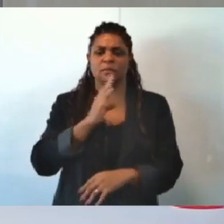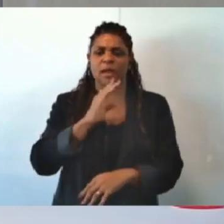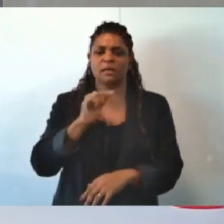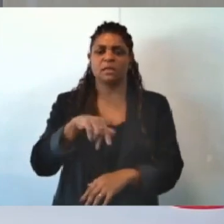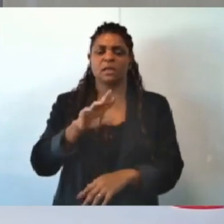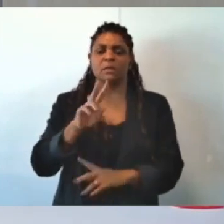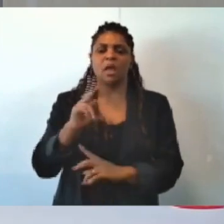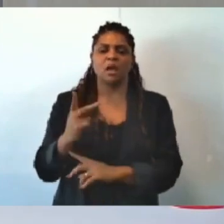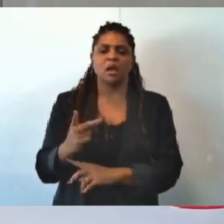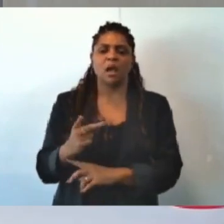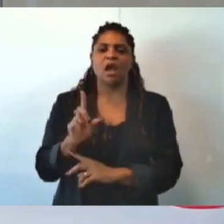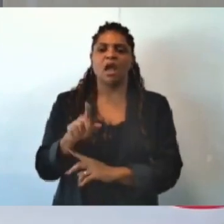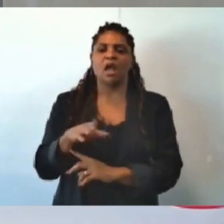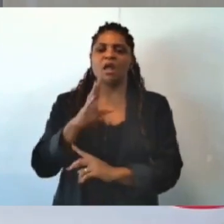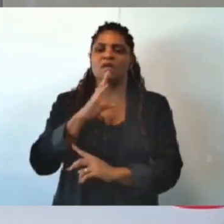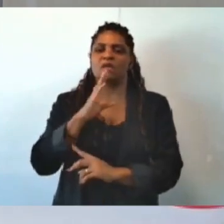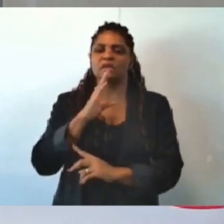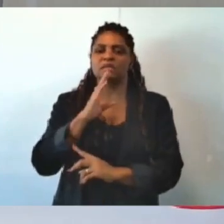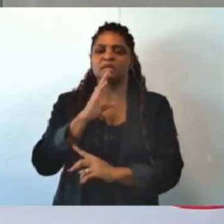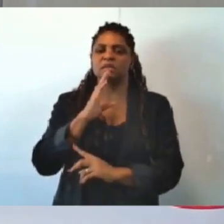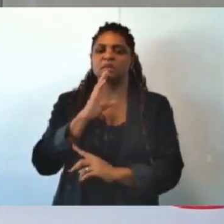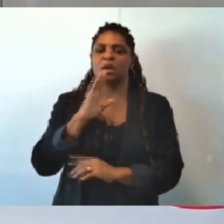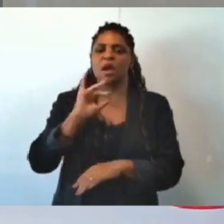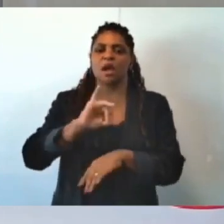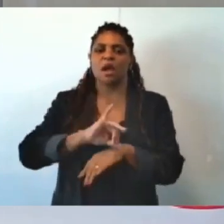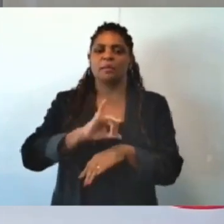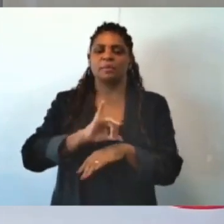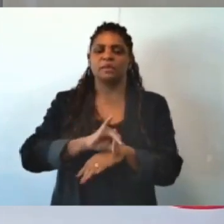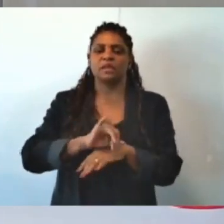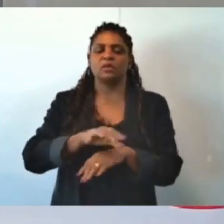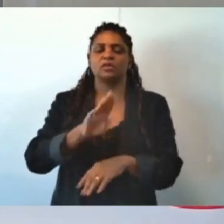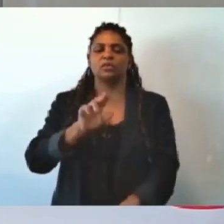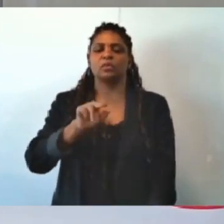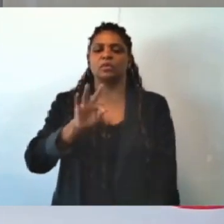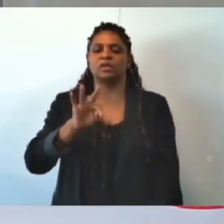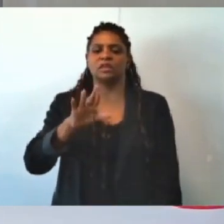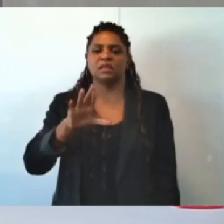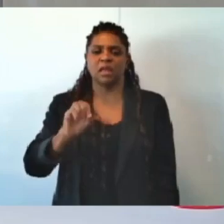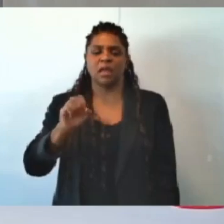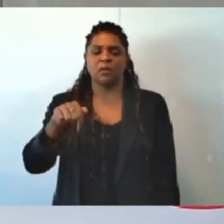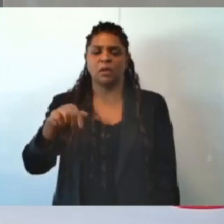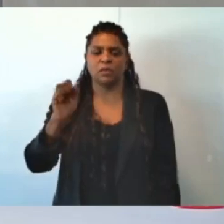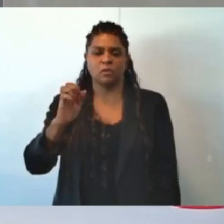como a capital do boteco, né, no Brasil, e transporte,